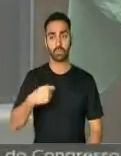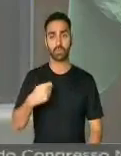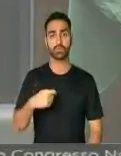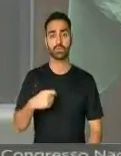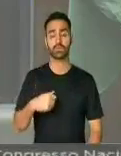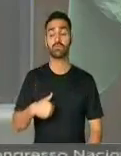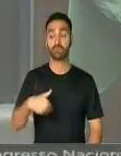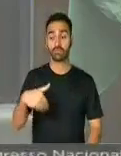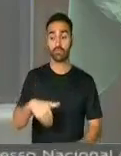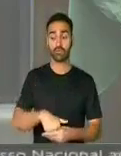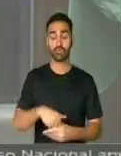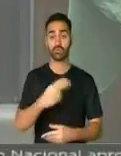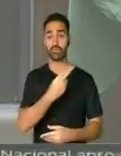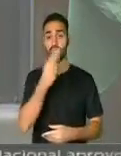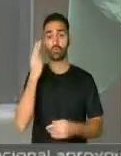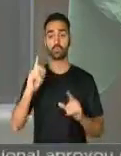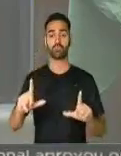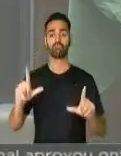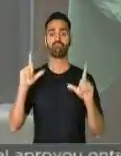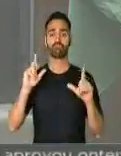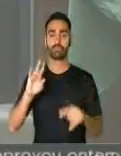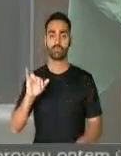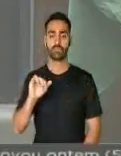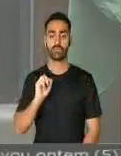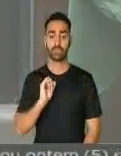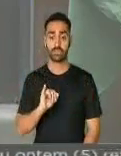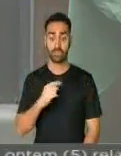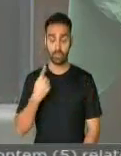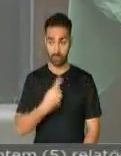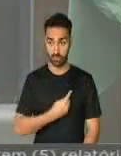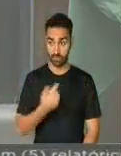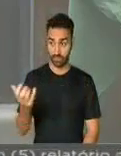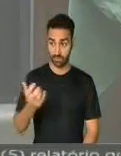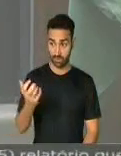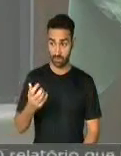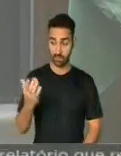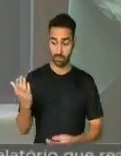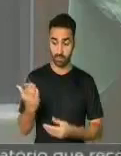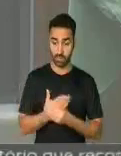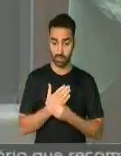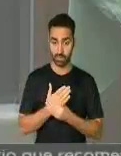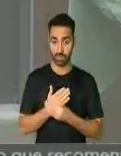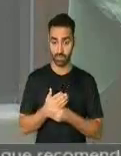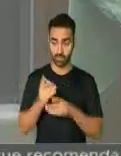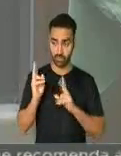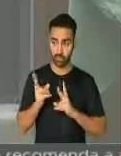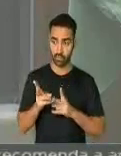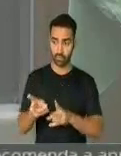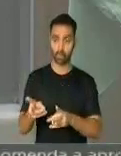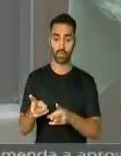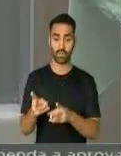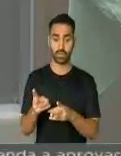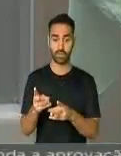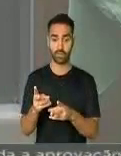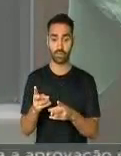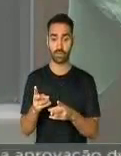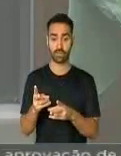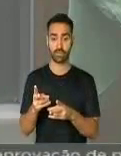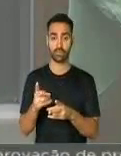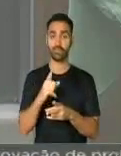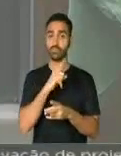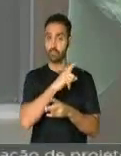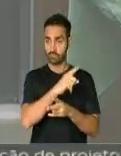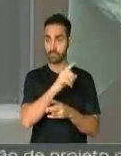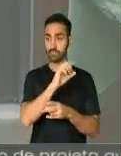nosso voto Deputado Afonso Mota se nós desejamos que o processo dê continuidade lá no